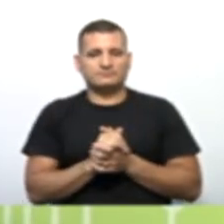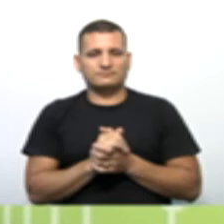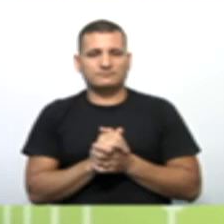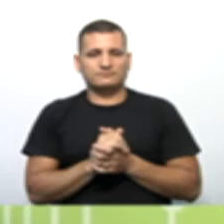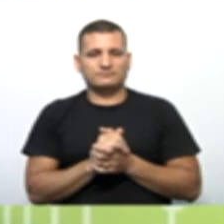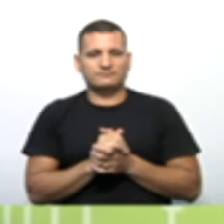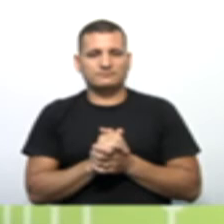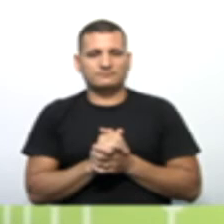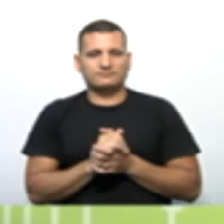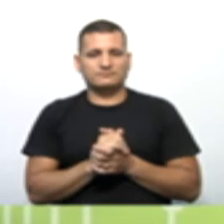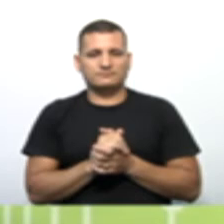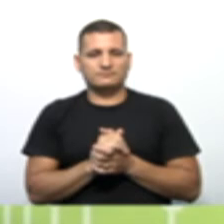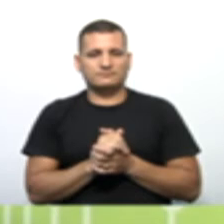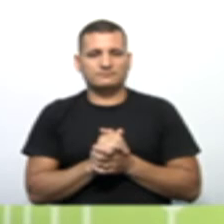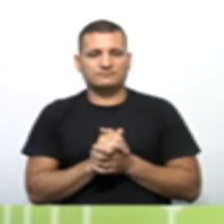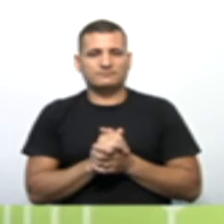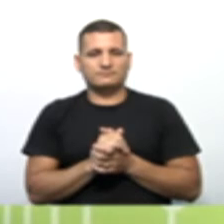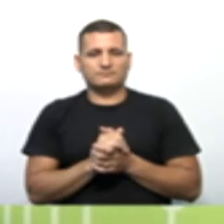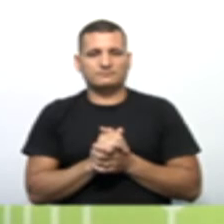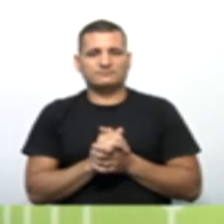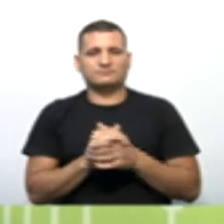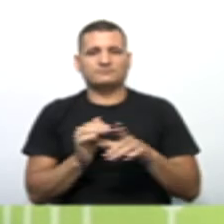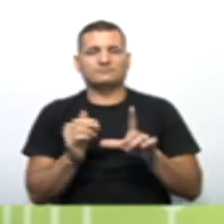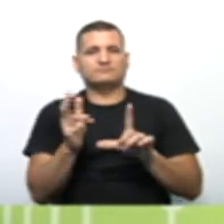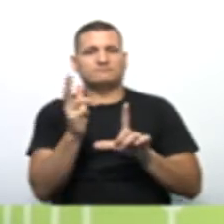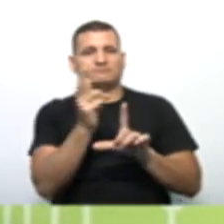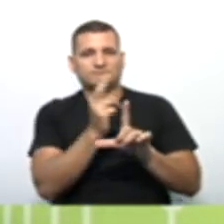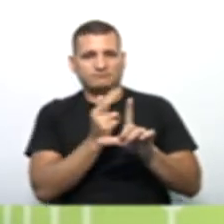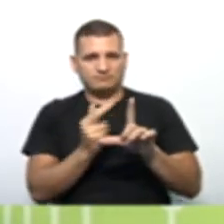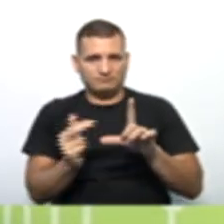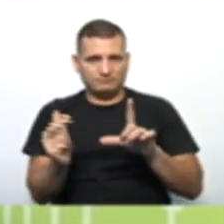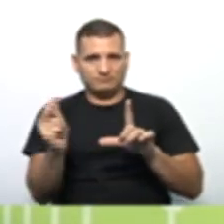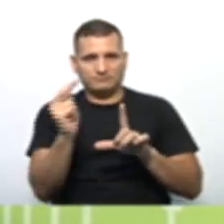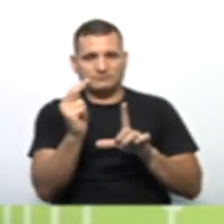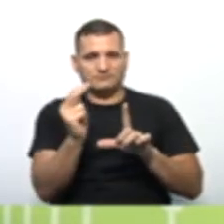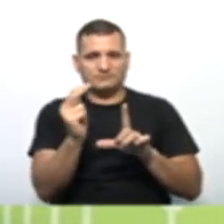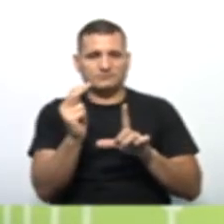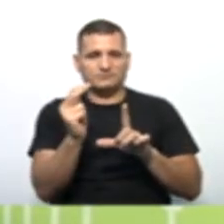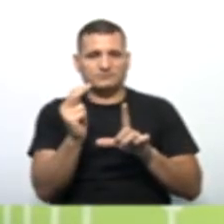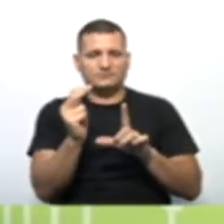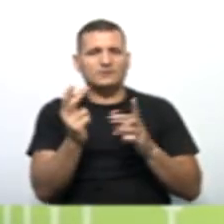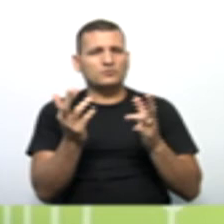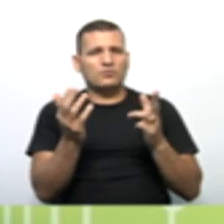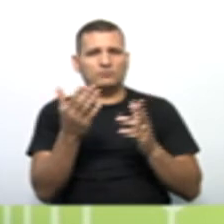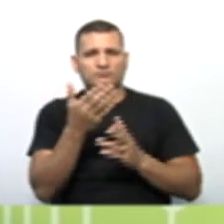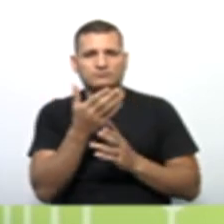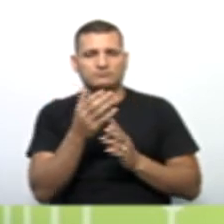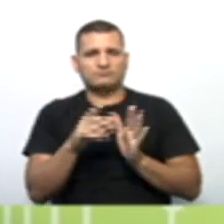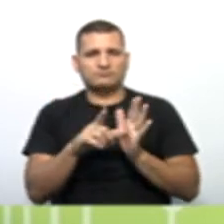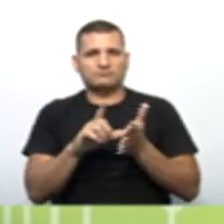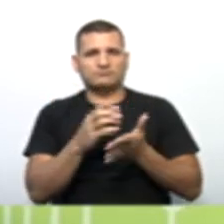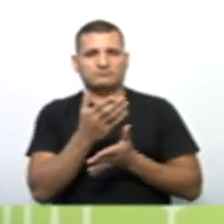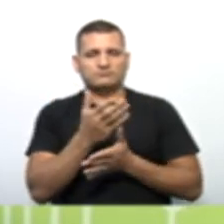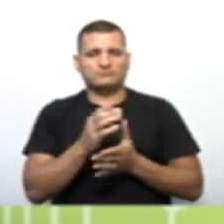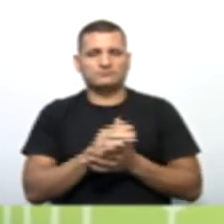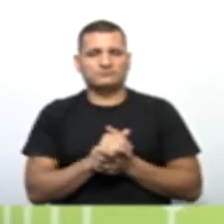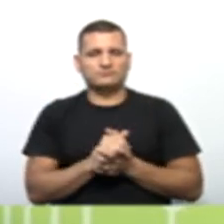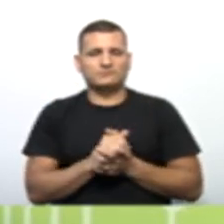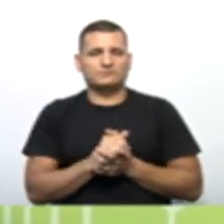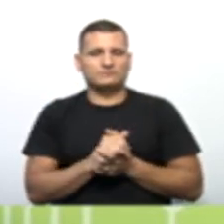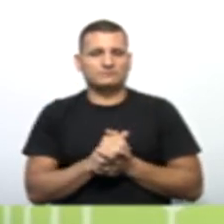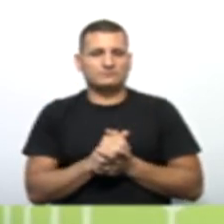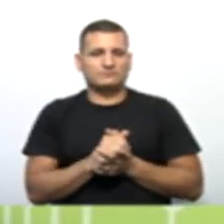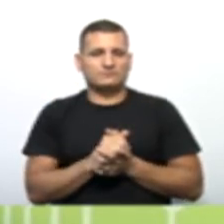é hora de fritar o modelo ali o airframe exatamente como alguns reflete pouco esses que já fizeram já a quantidade percurso